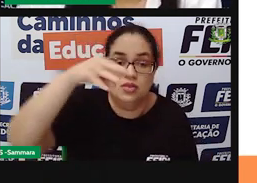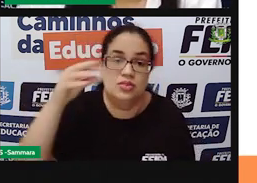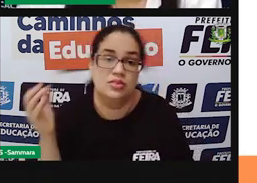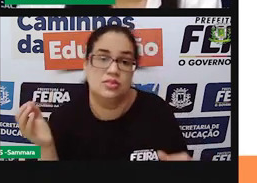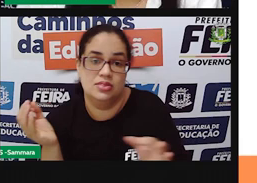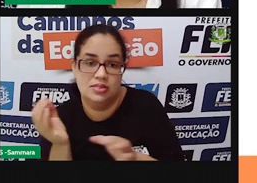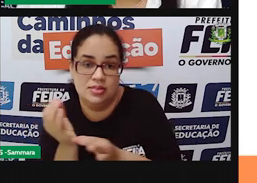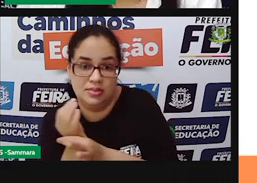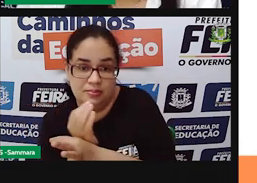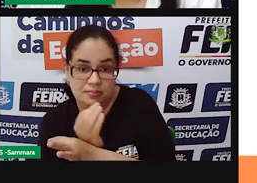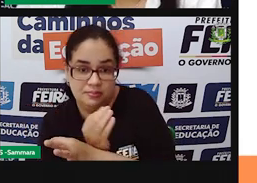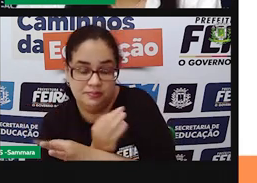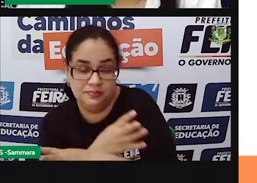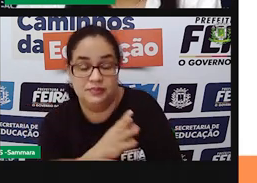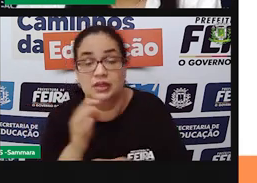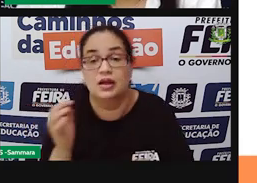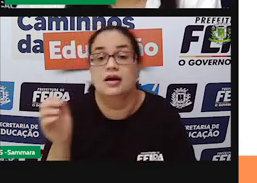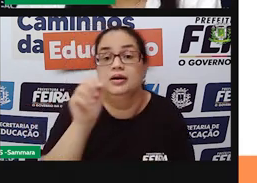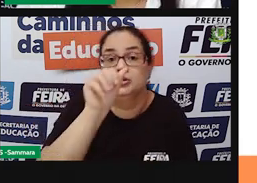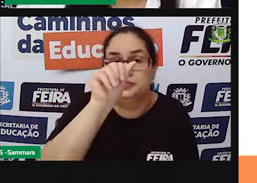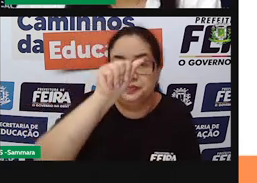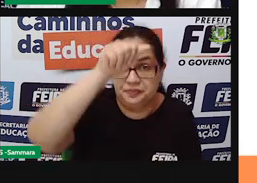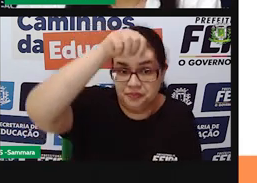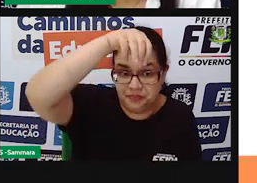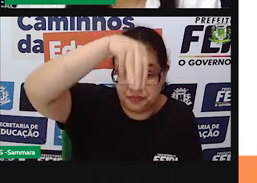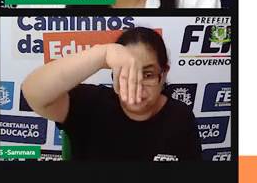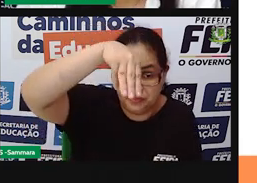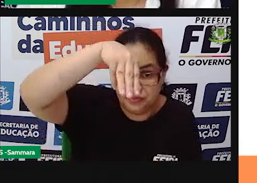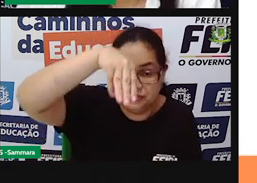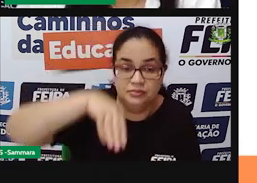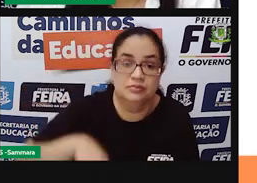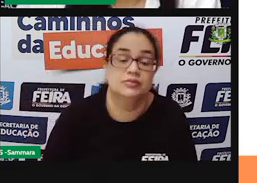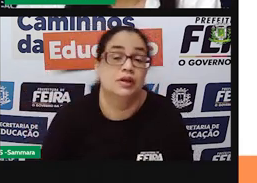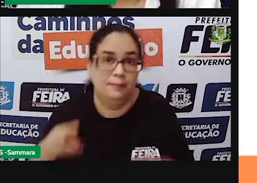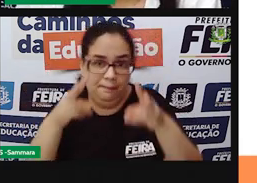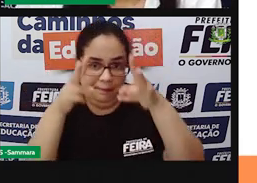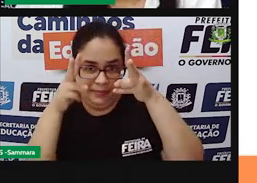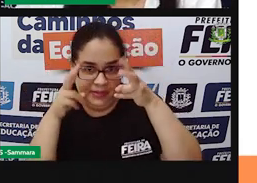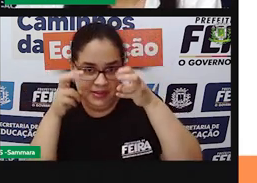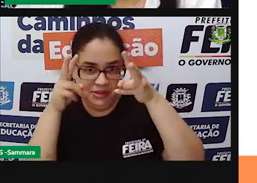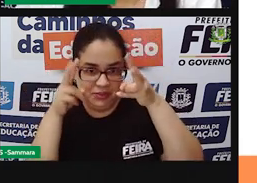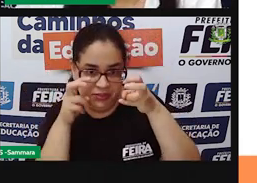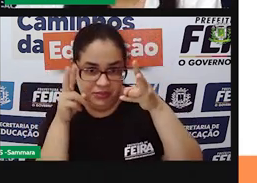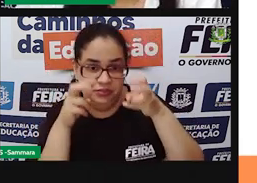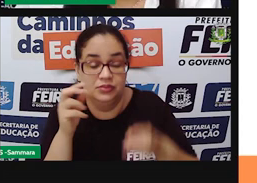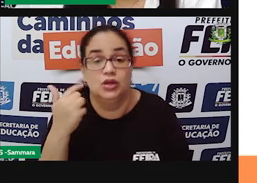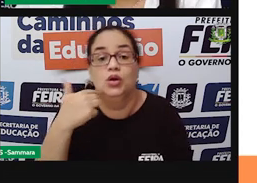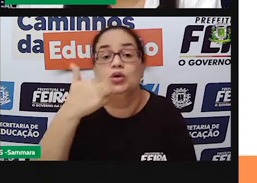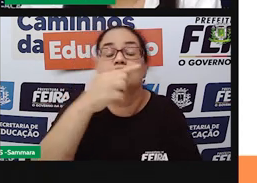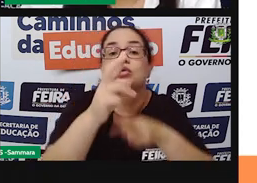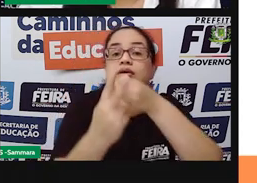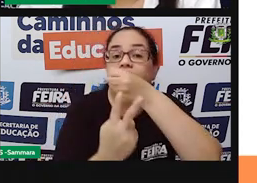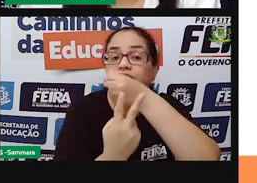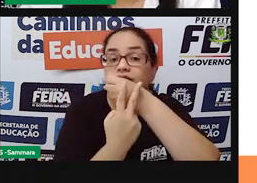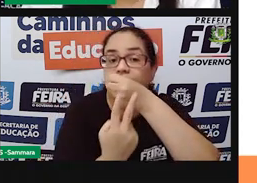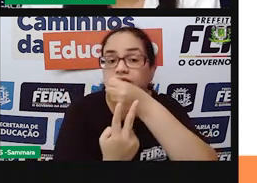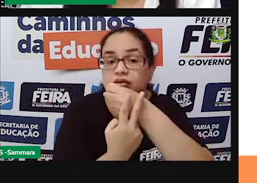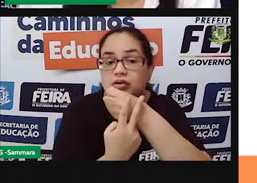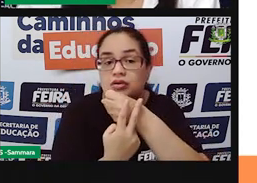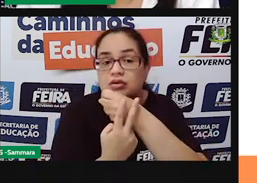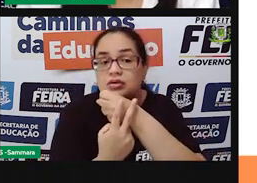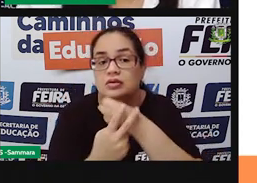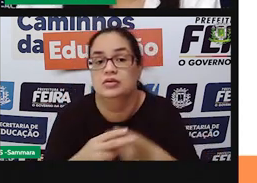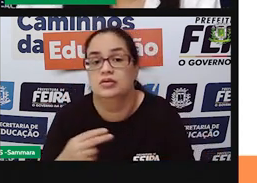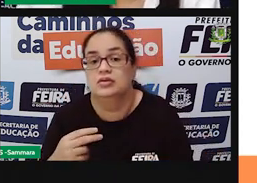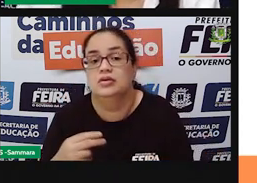terminado justamente em AM. Estão percebendo? Nesse outro verbo aqui, que é o verbo comer,